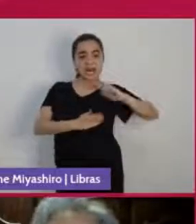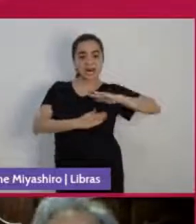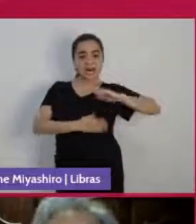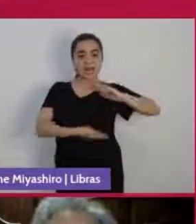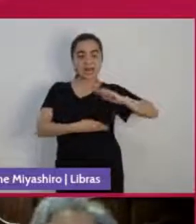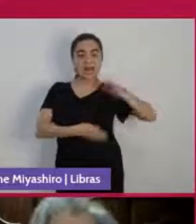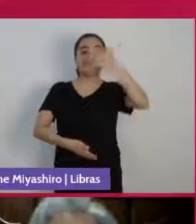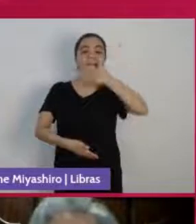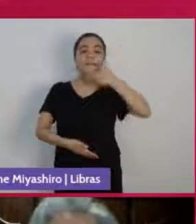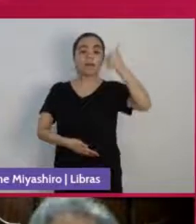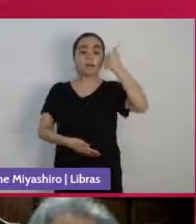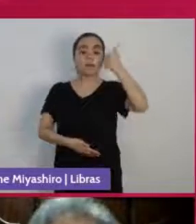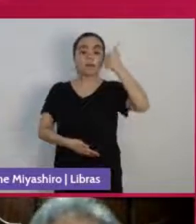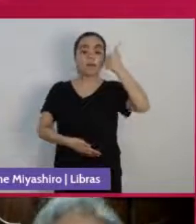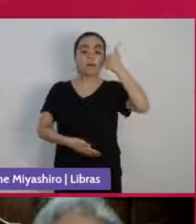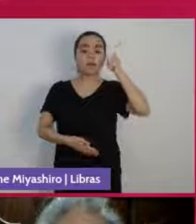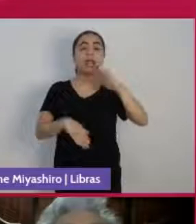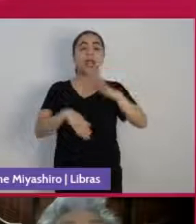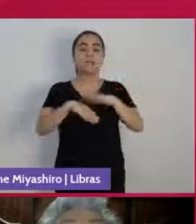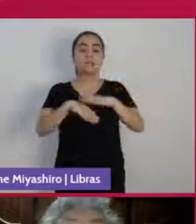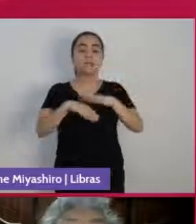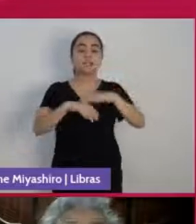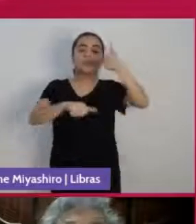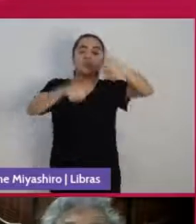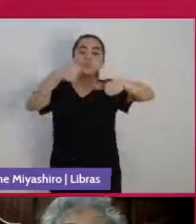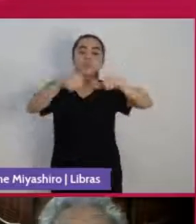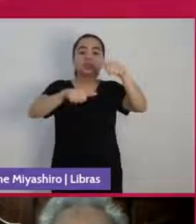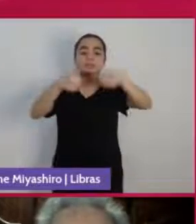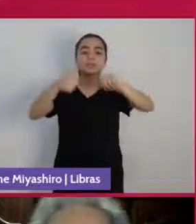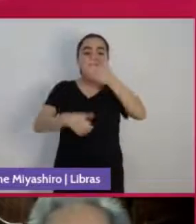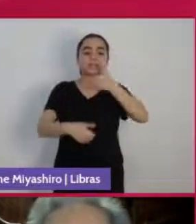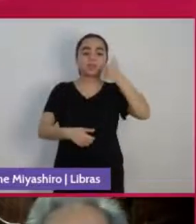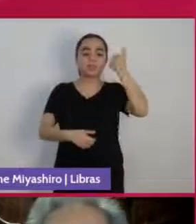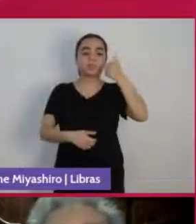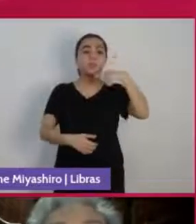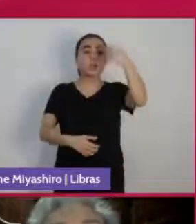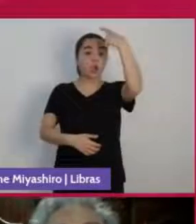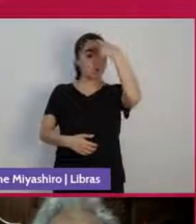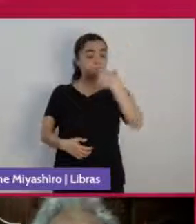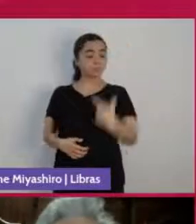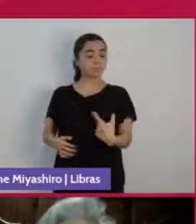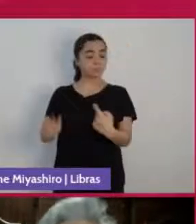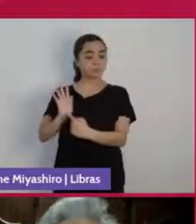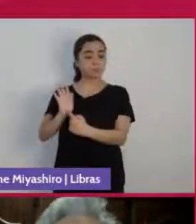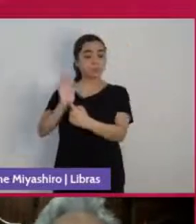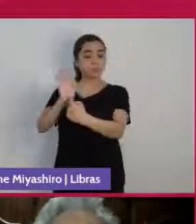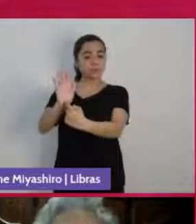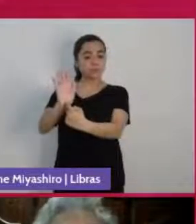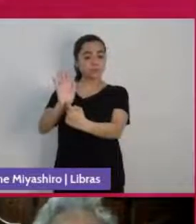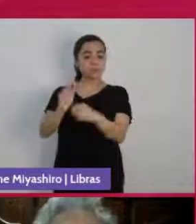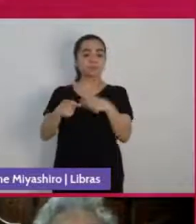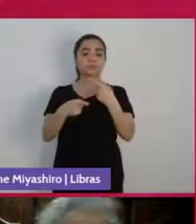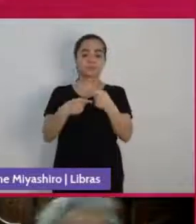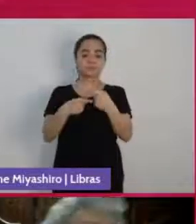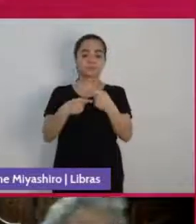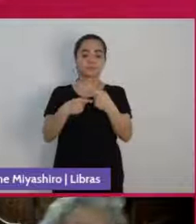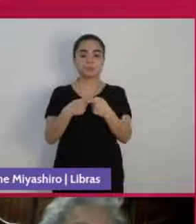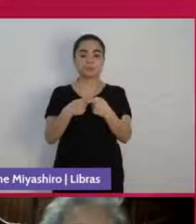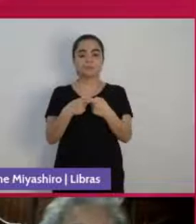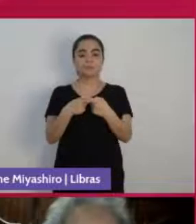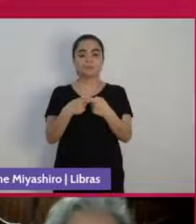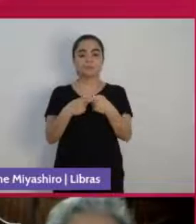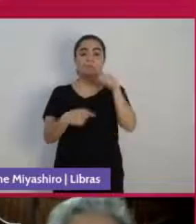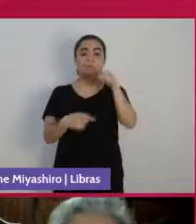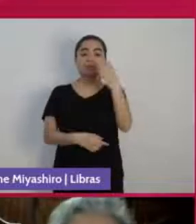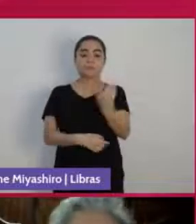conseguir fazer melhor o exame. Se apresente para a paciente porque você é uma estranha